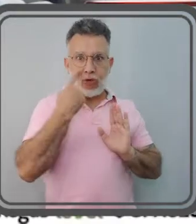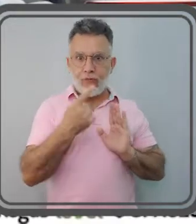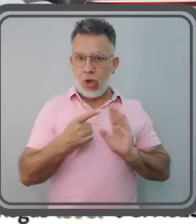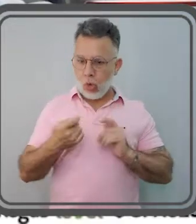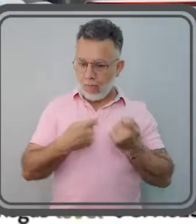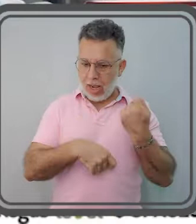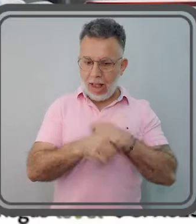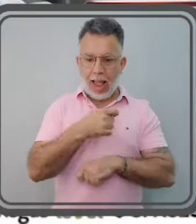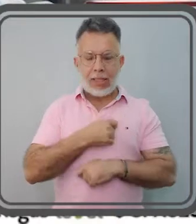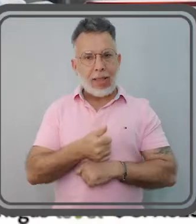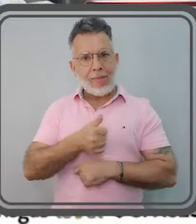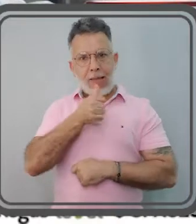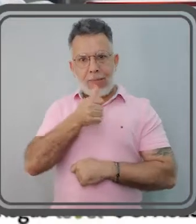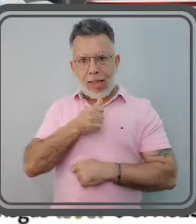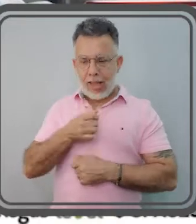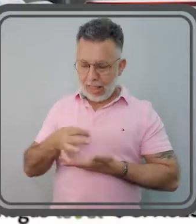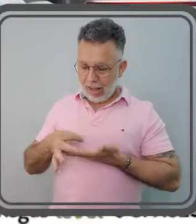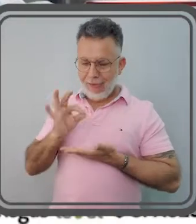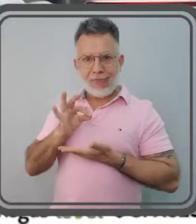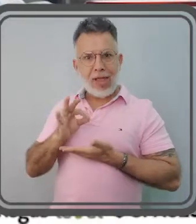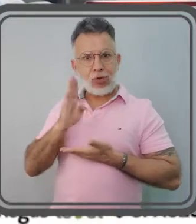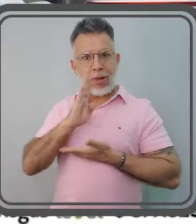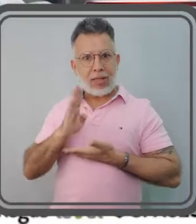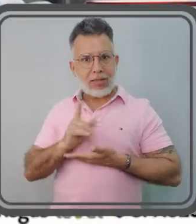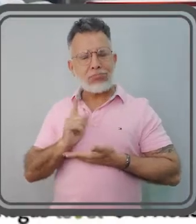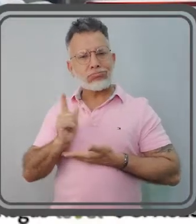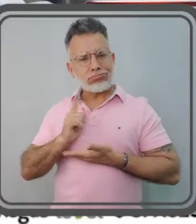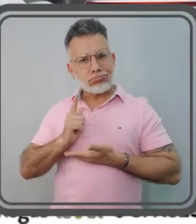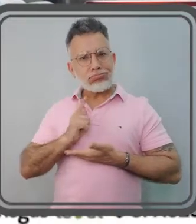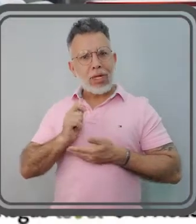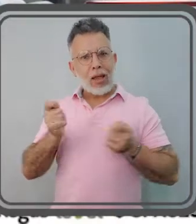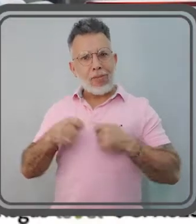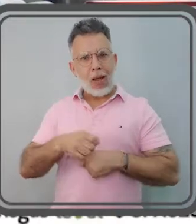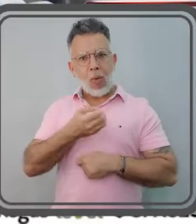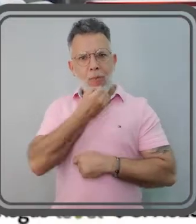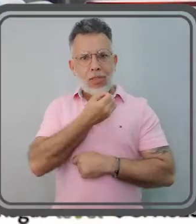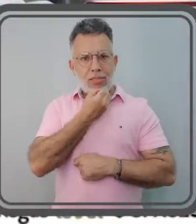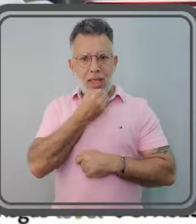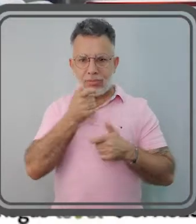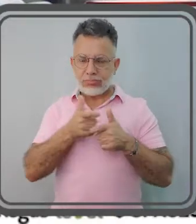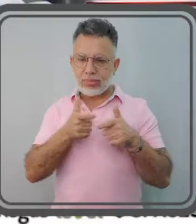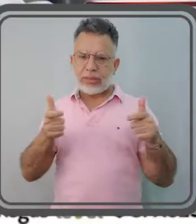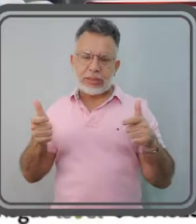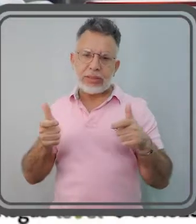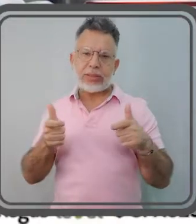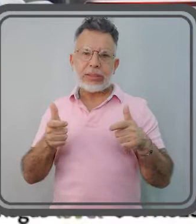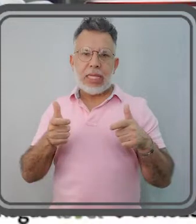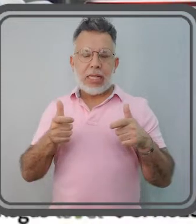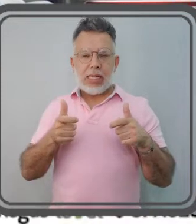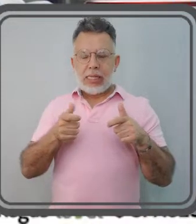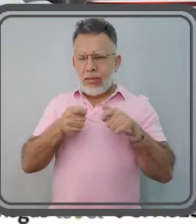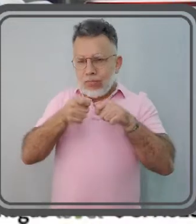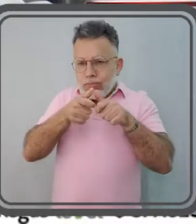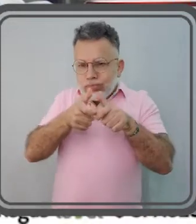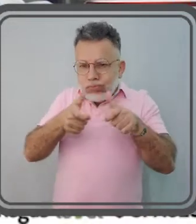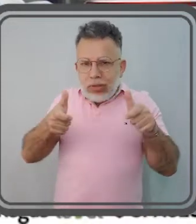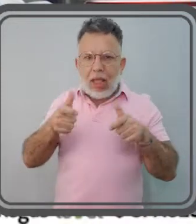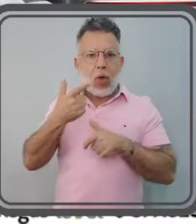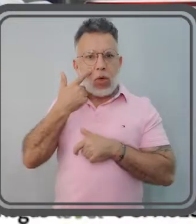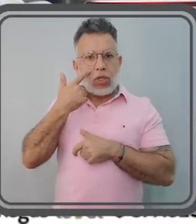possibilidade, uma oportunidade muito grande de expansão. Quando a gente olha fora do país, a gente tem players aí que